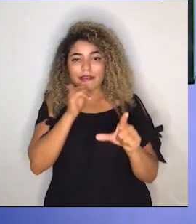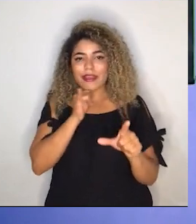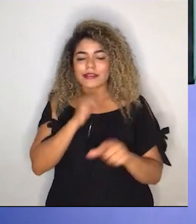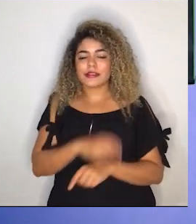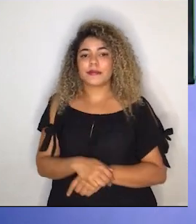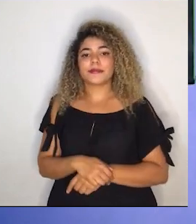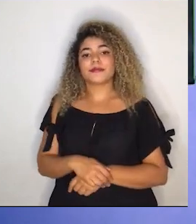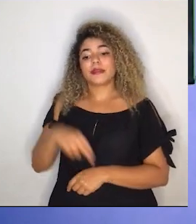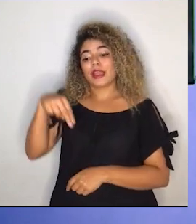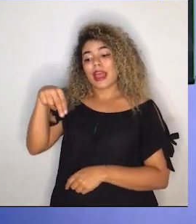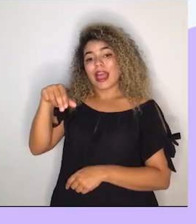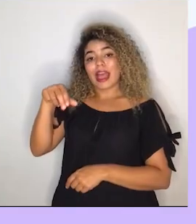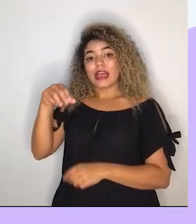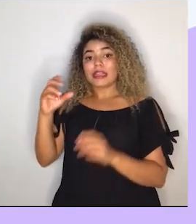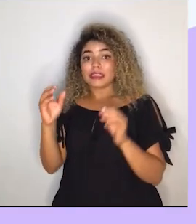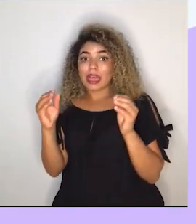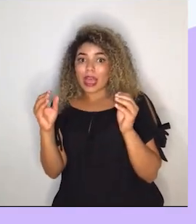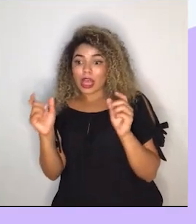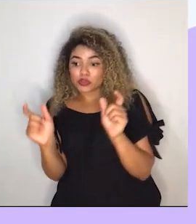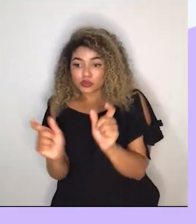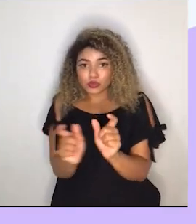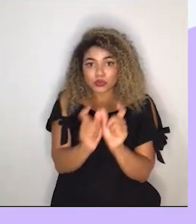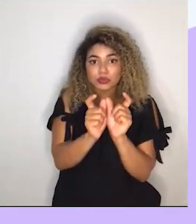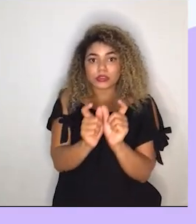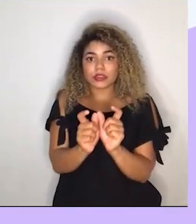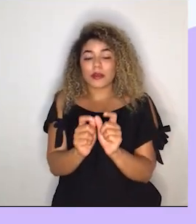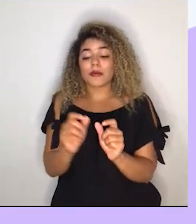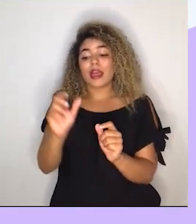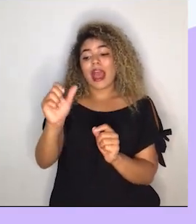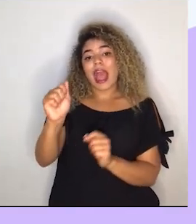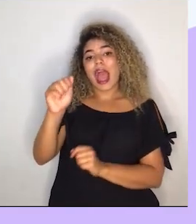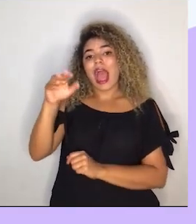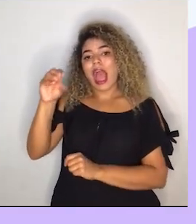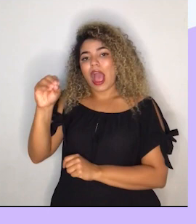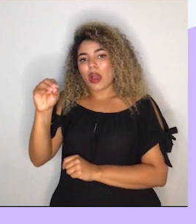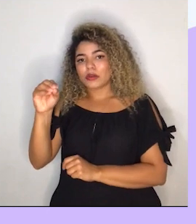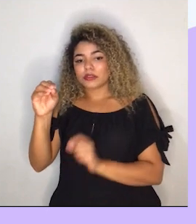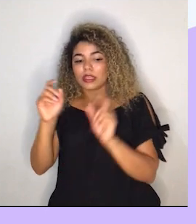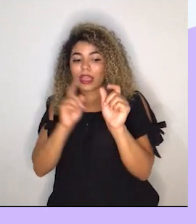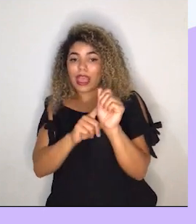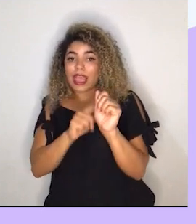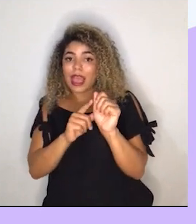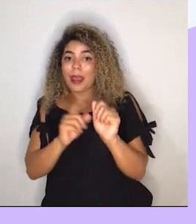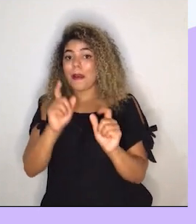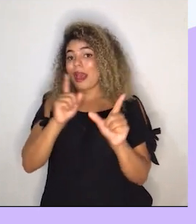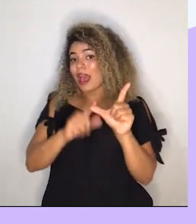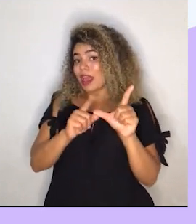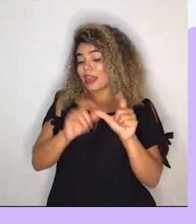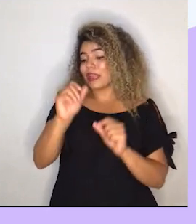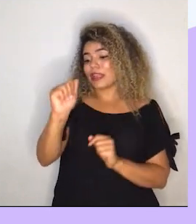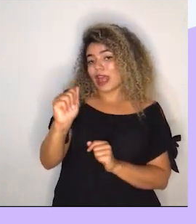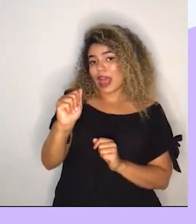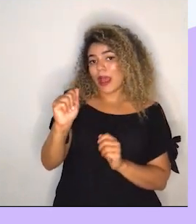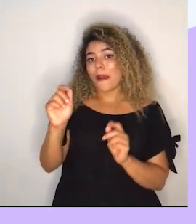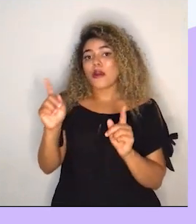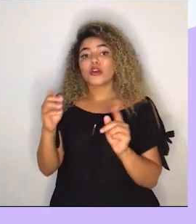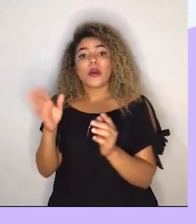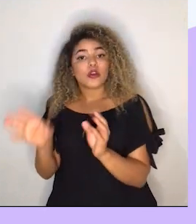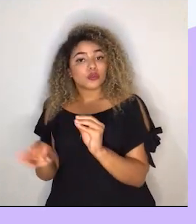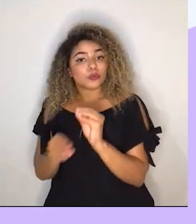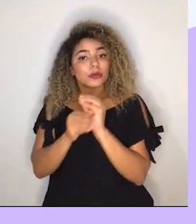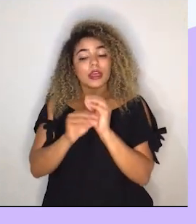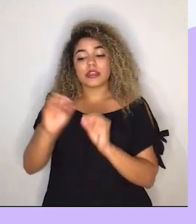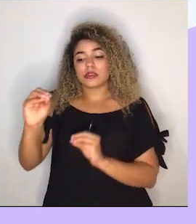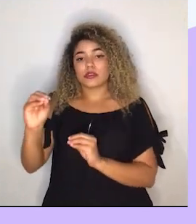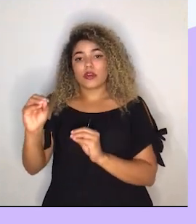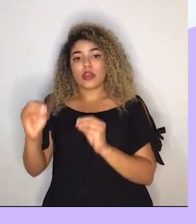exemplo, na combinação da preposição ao, temos a preposição a junta ao artigo